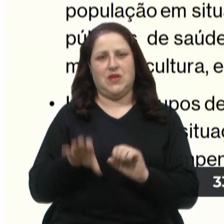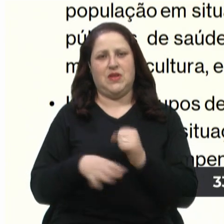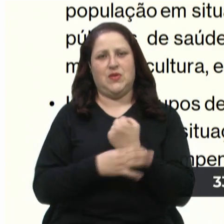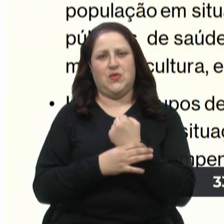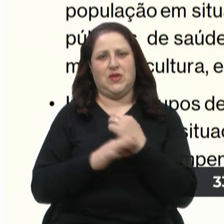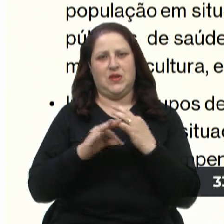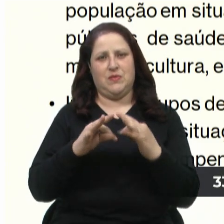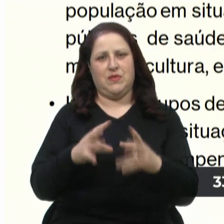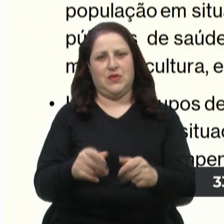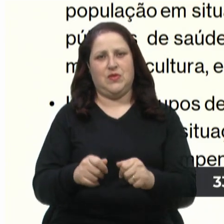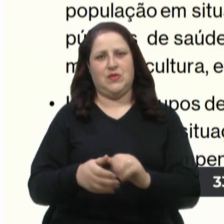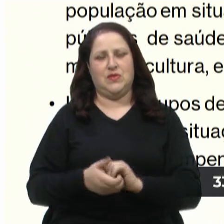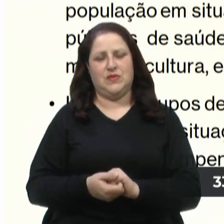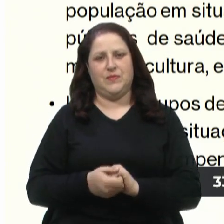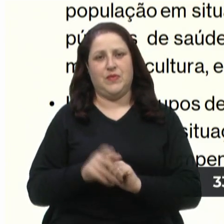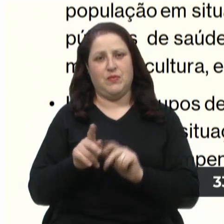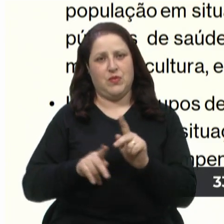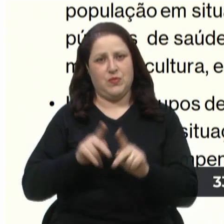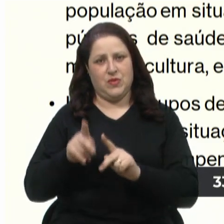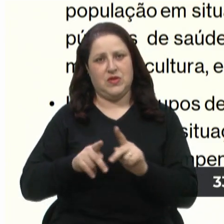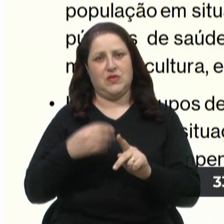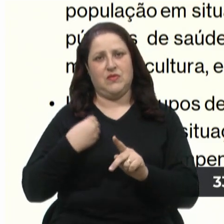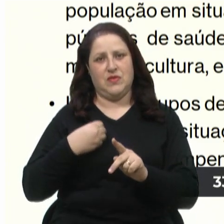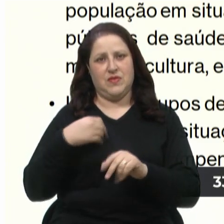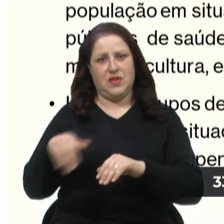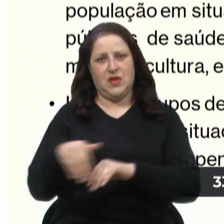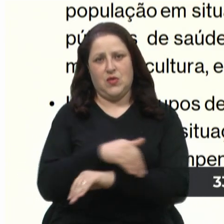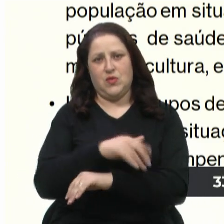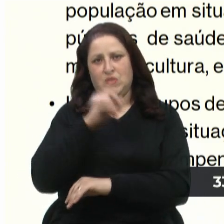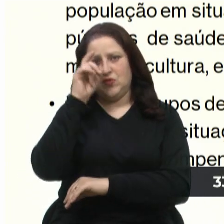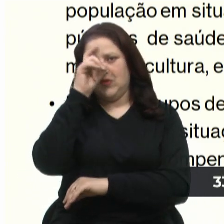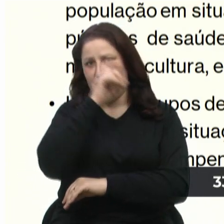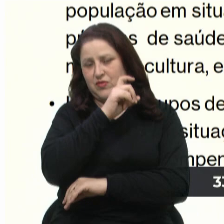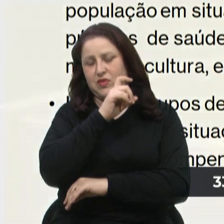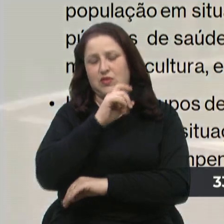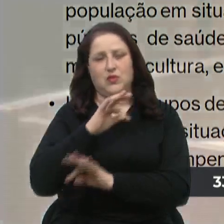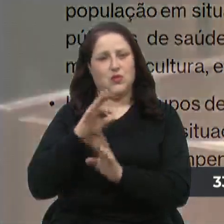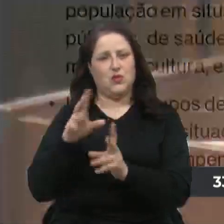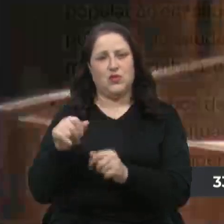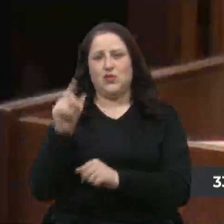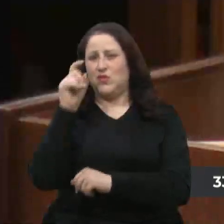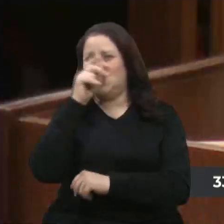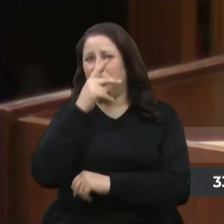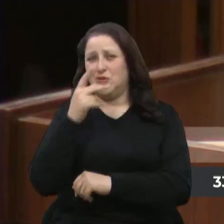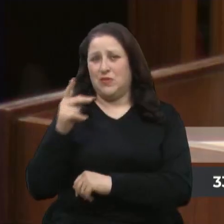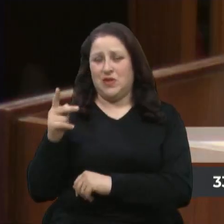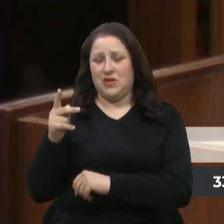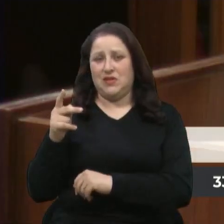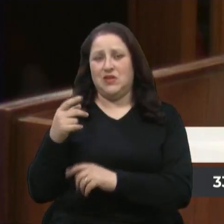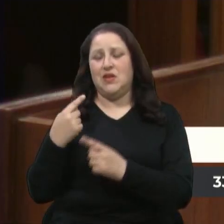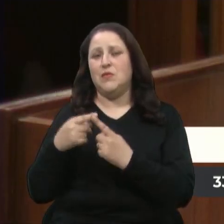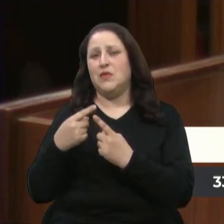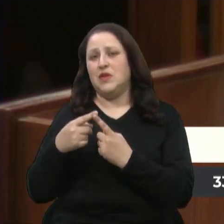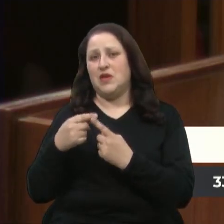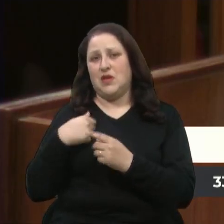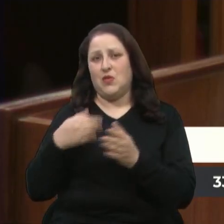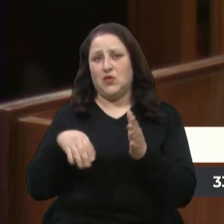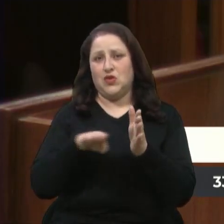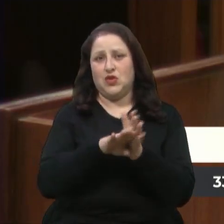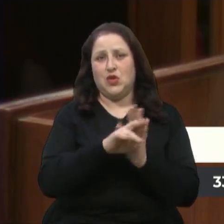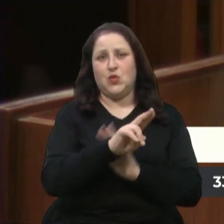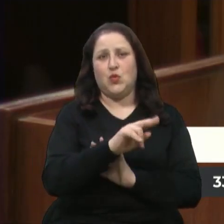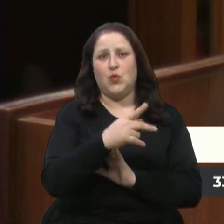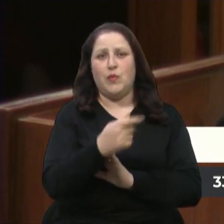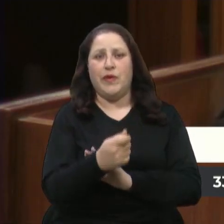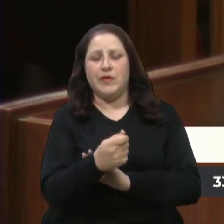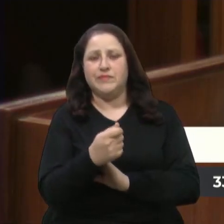todos. E para a população em situação de rua é muito difícil, tudo é muito difícil, porque eu chego na UPA, eu não